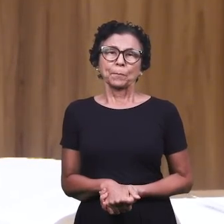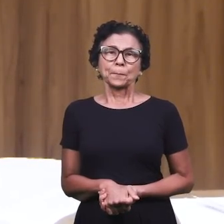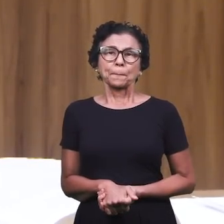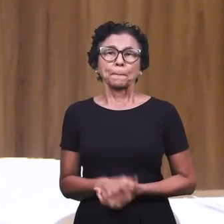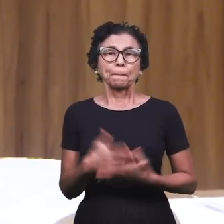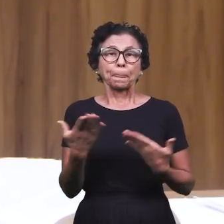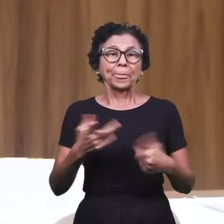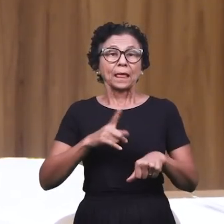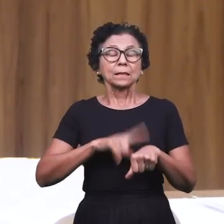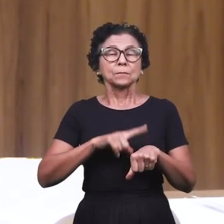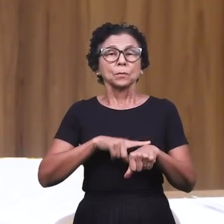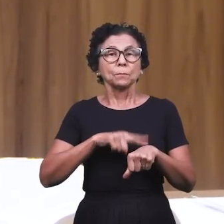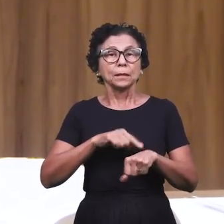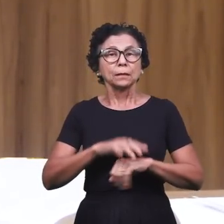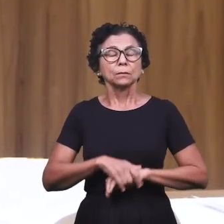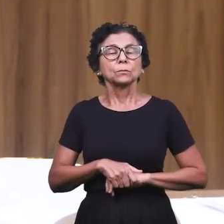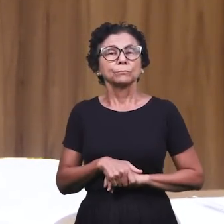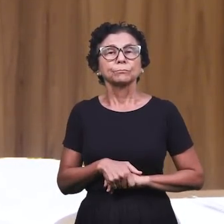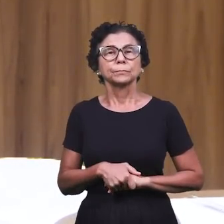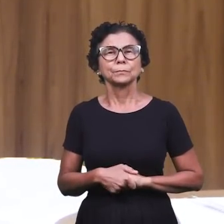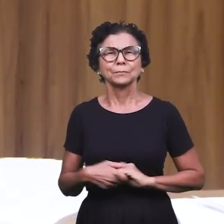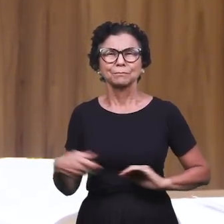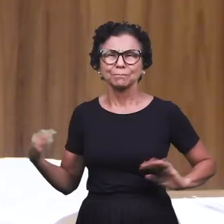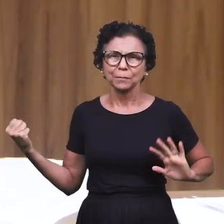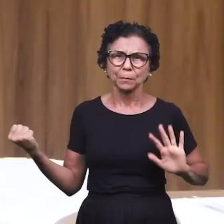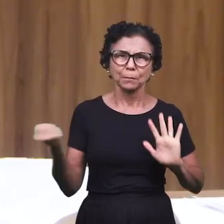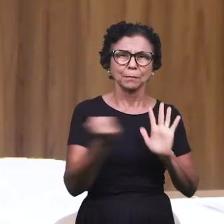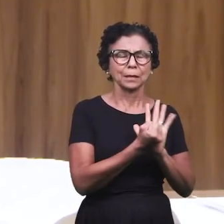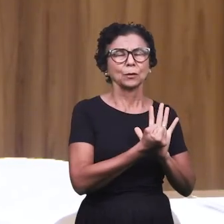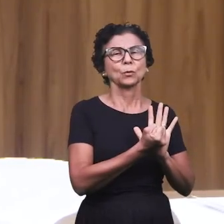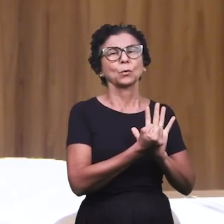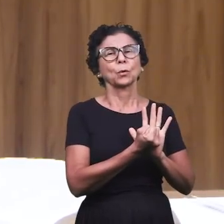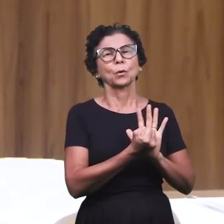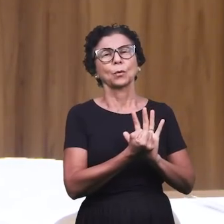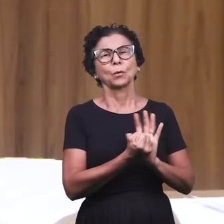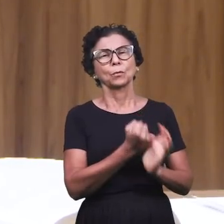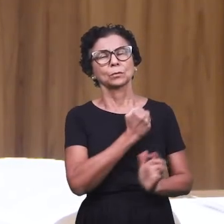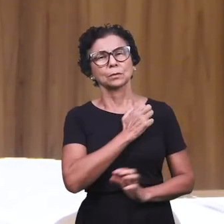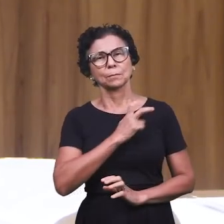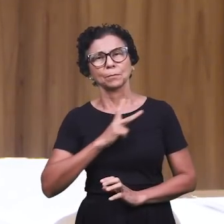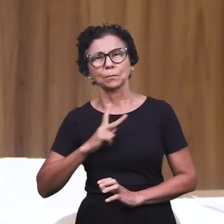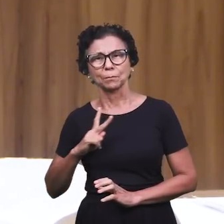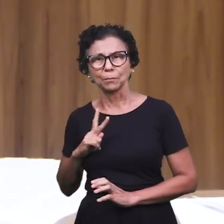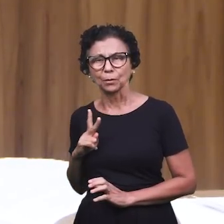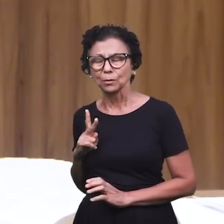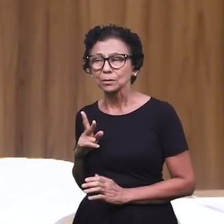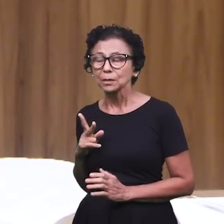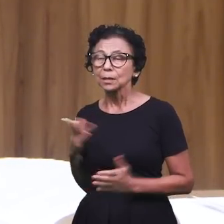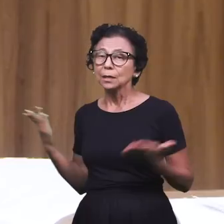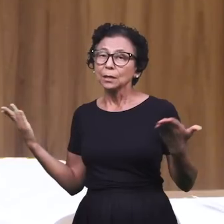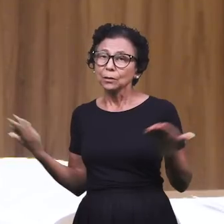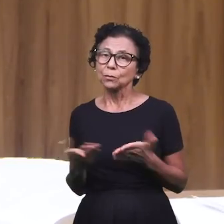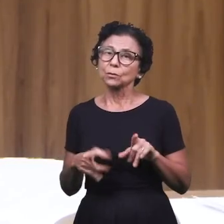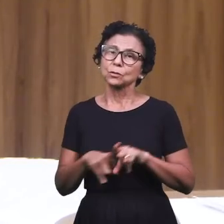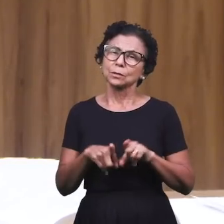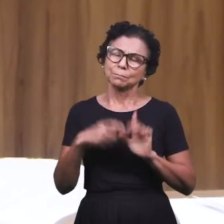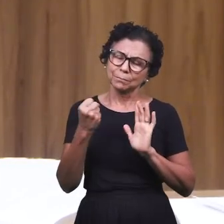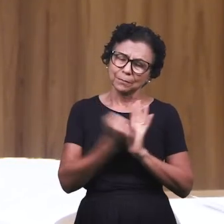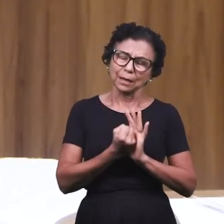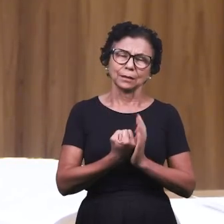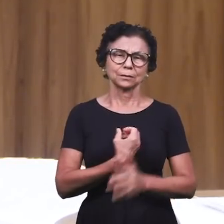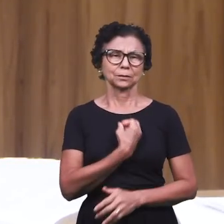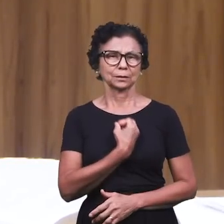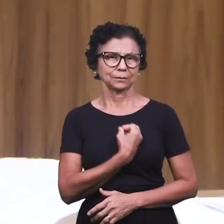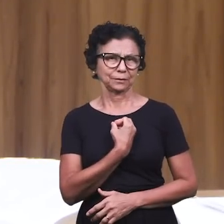porque certamente marcou a vida dos apóstolos, aquela ceia que Jesus fez com ele, e marca as nossas vidas sempre que vamos cear,